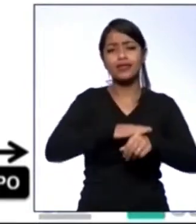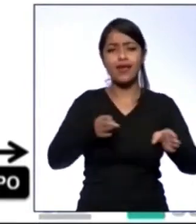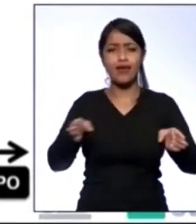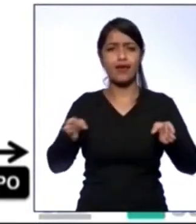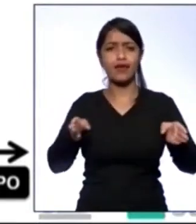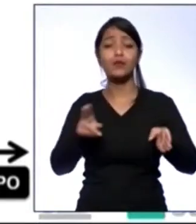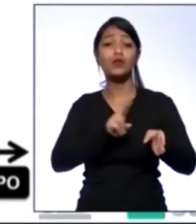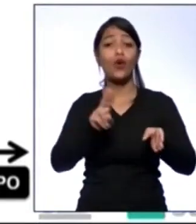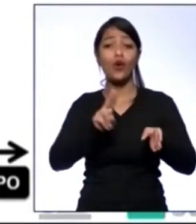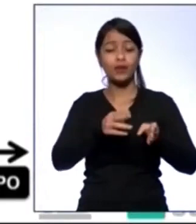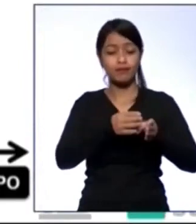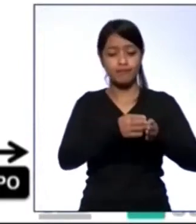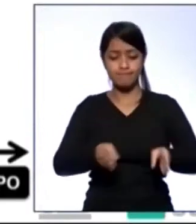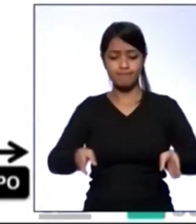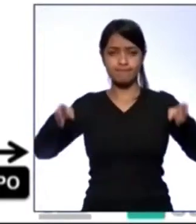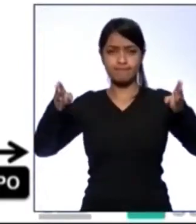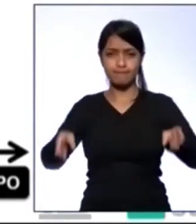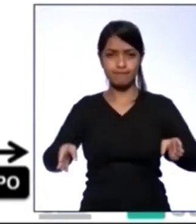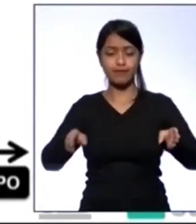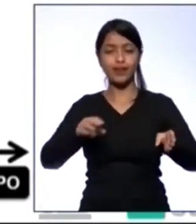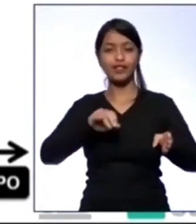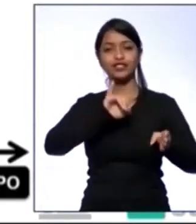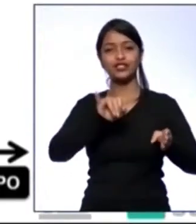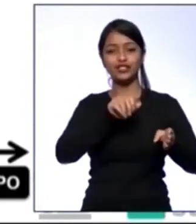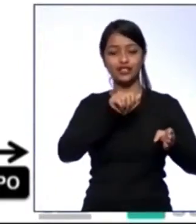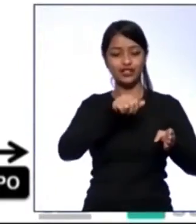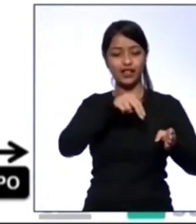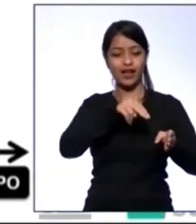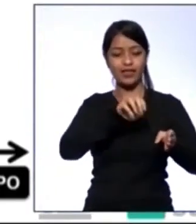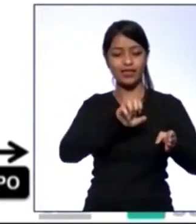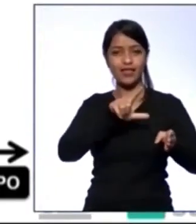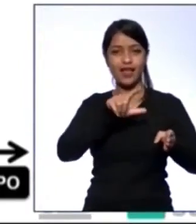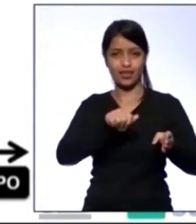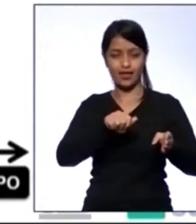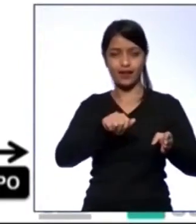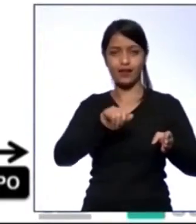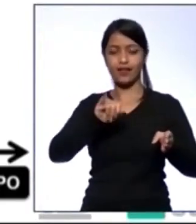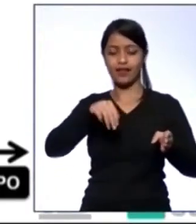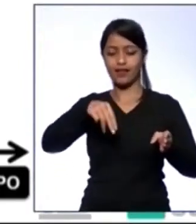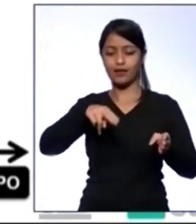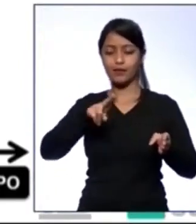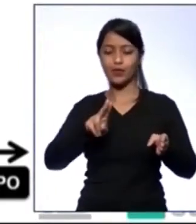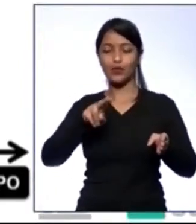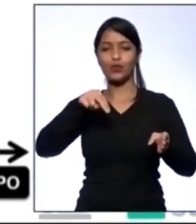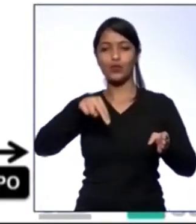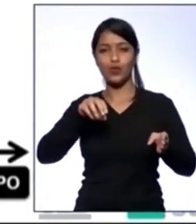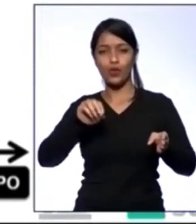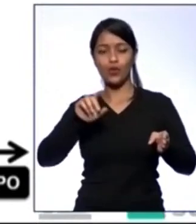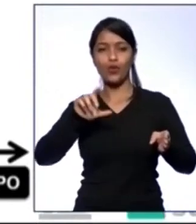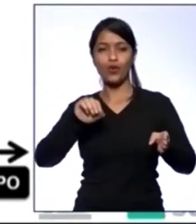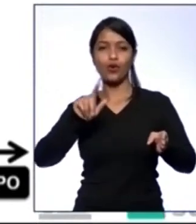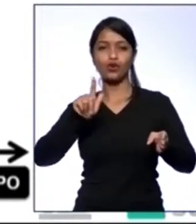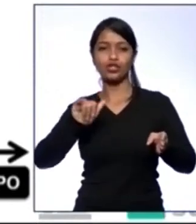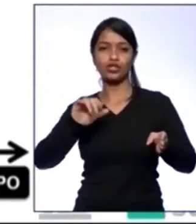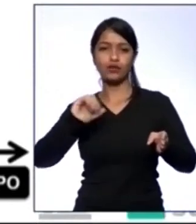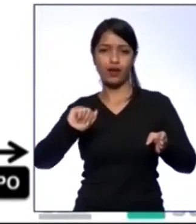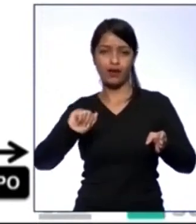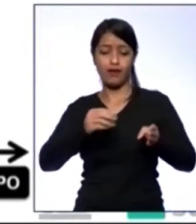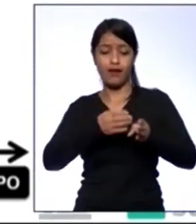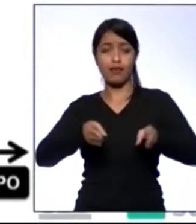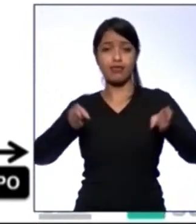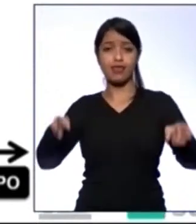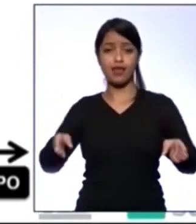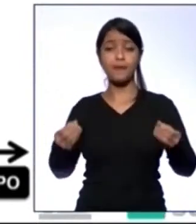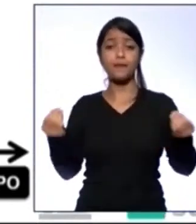Então, entre eu pegar o vírus e aparecer anticorpos na minha circulação, existe um tempo. E